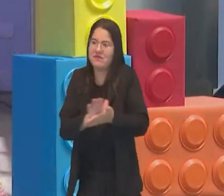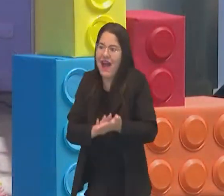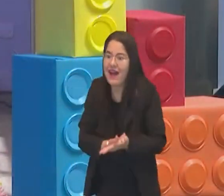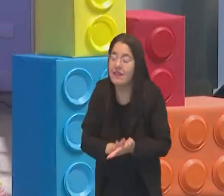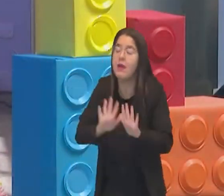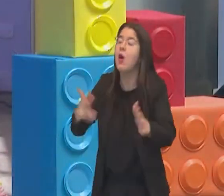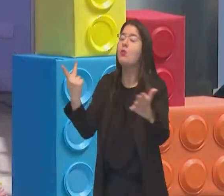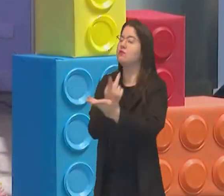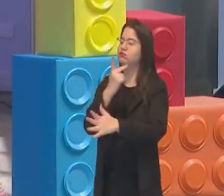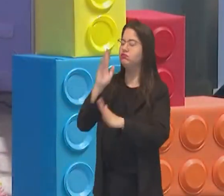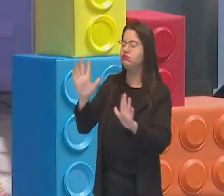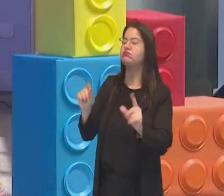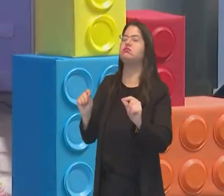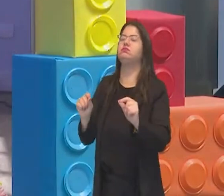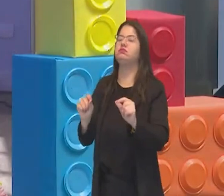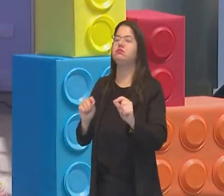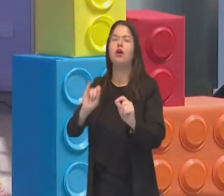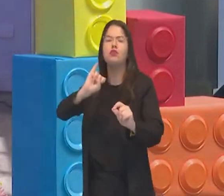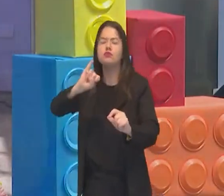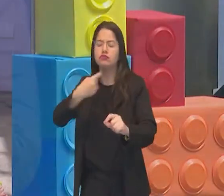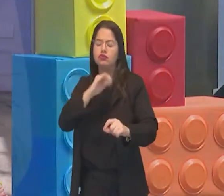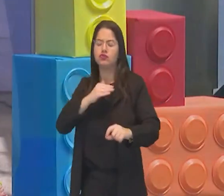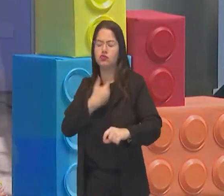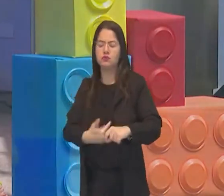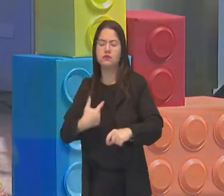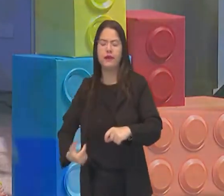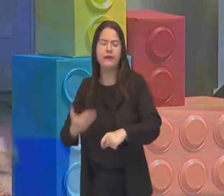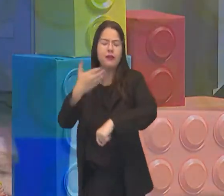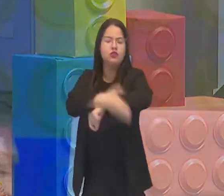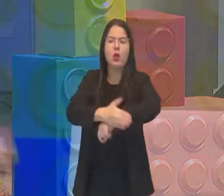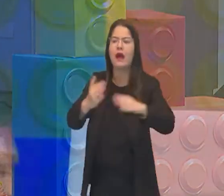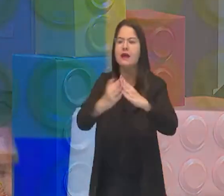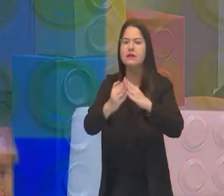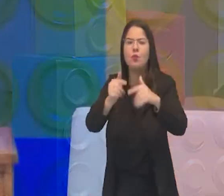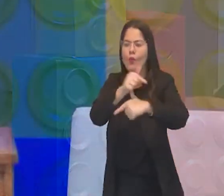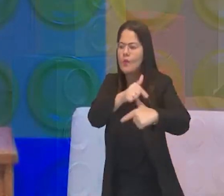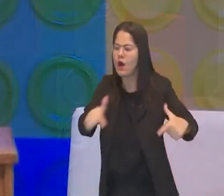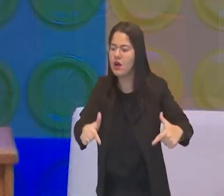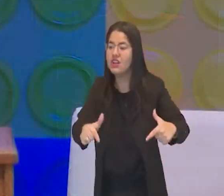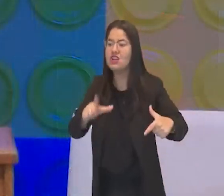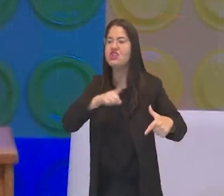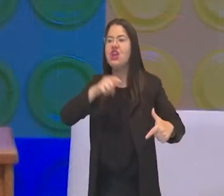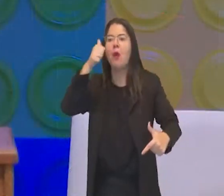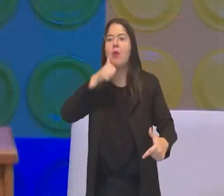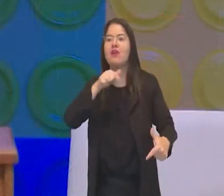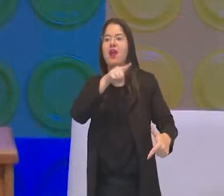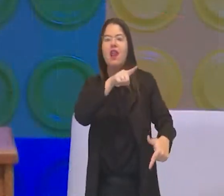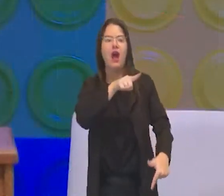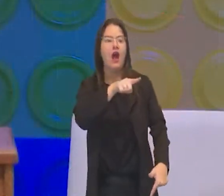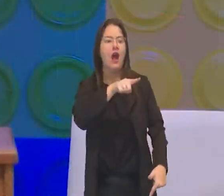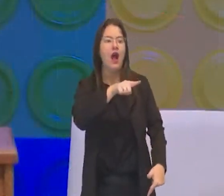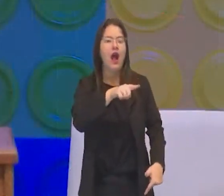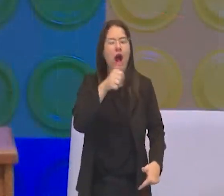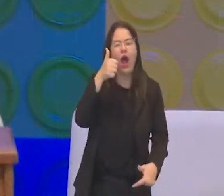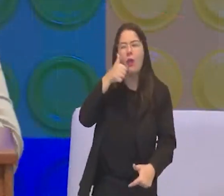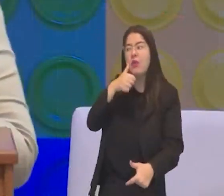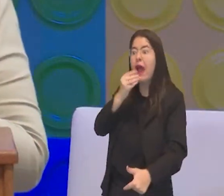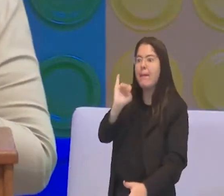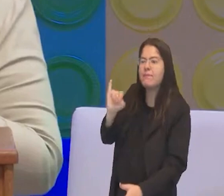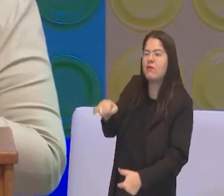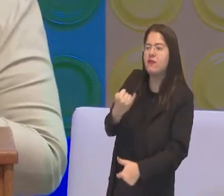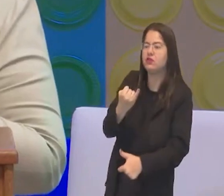casa de Potifar. Tinha ninguém, só tinha quem? A esposa de Potifar. Ela aproveitou